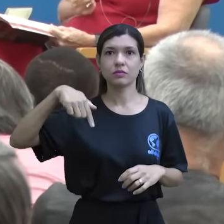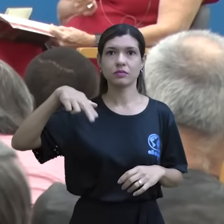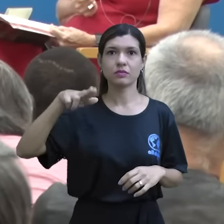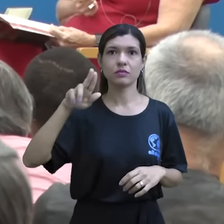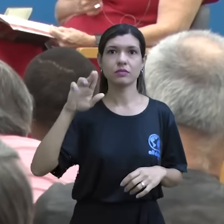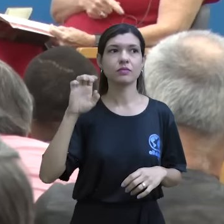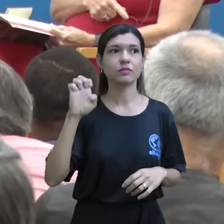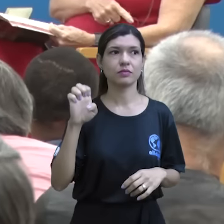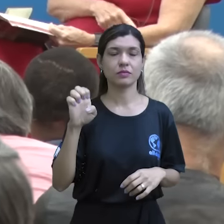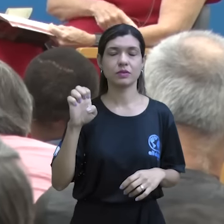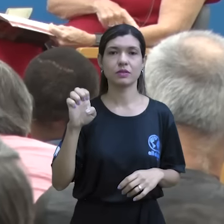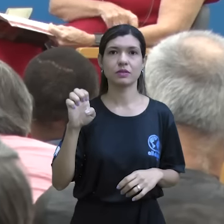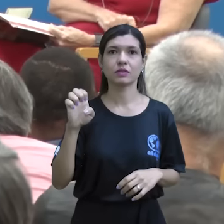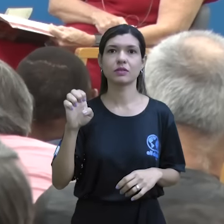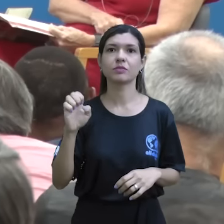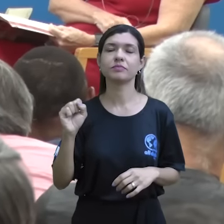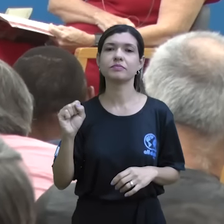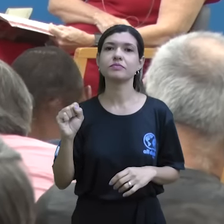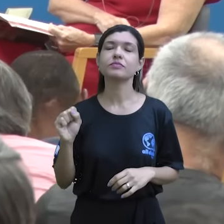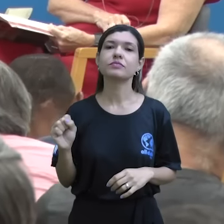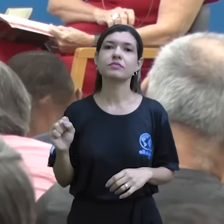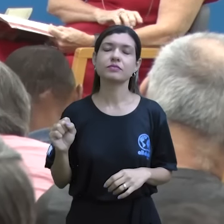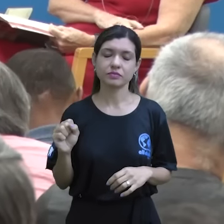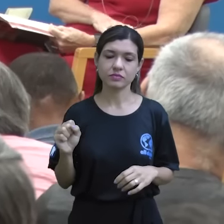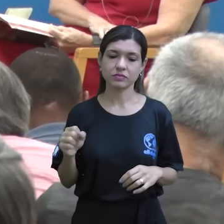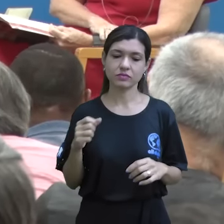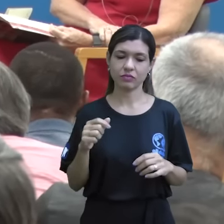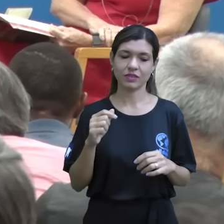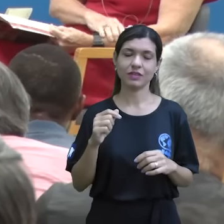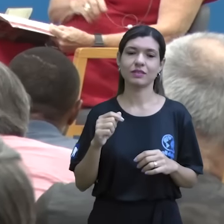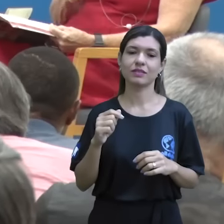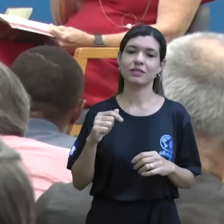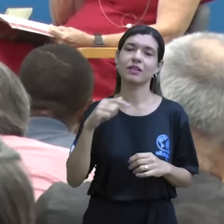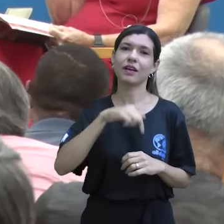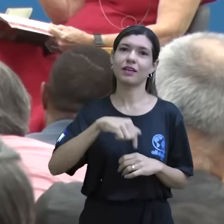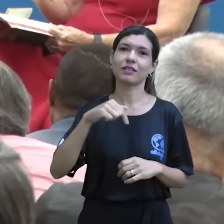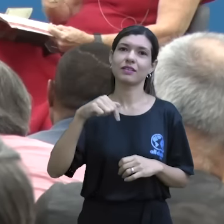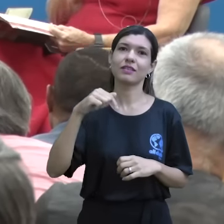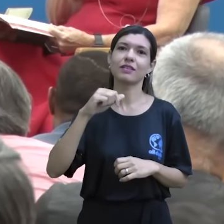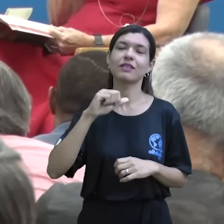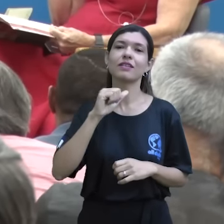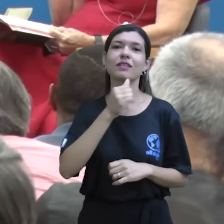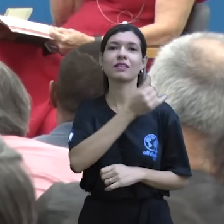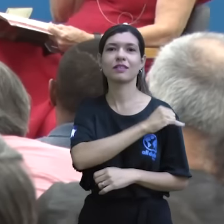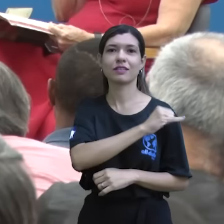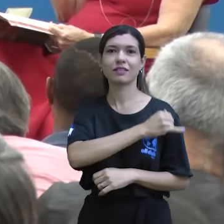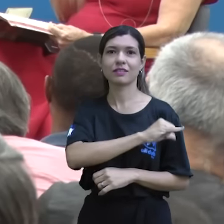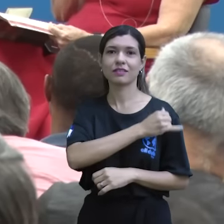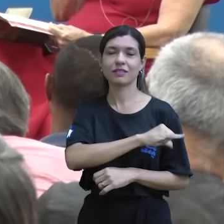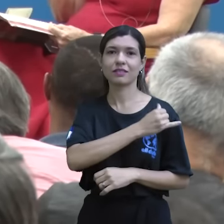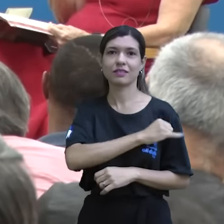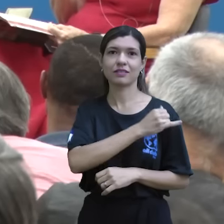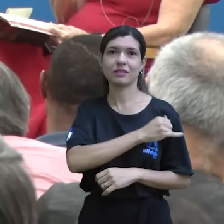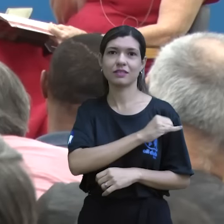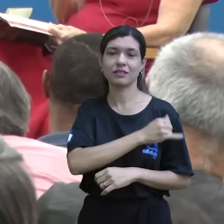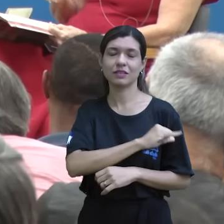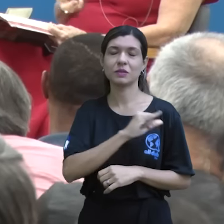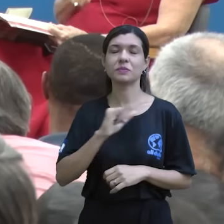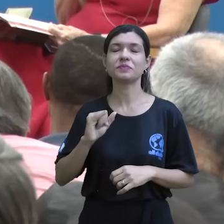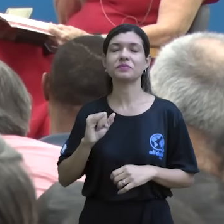né? Isso aparece muito no Como o Homem Chegou. Ele cita, ele lia